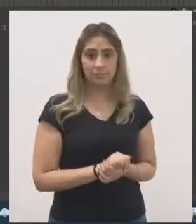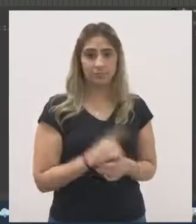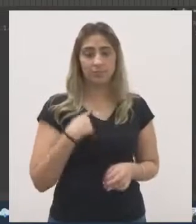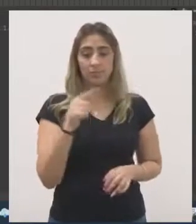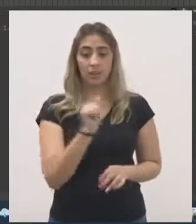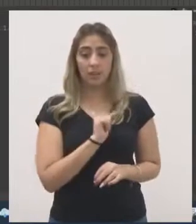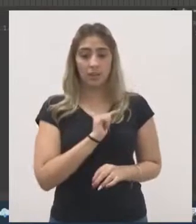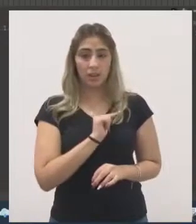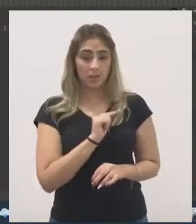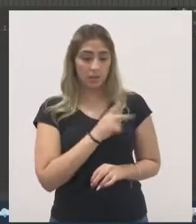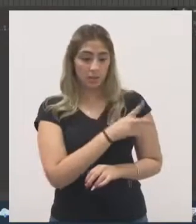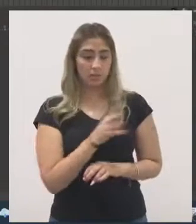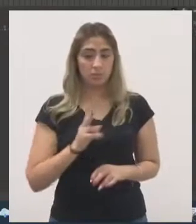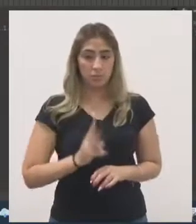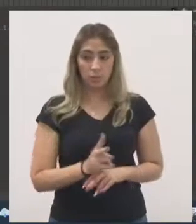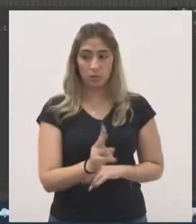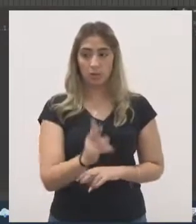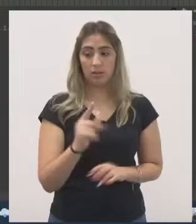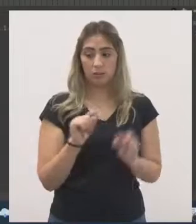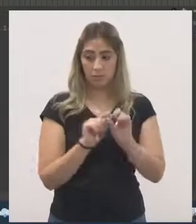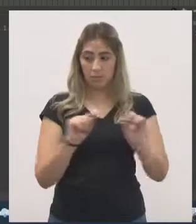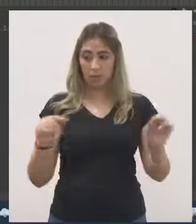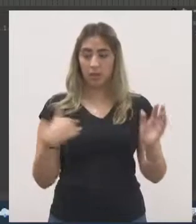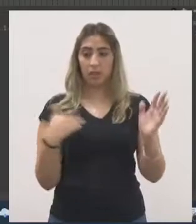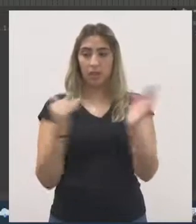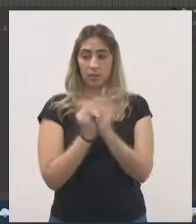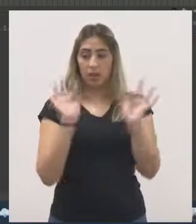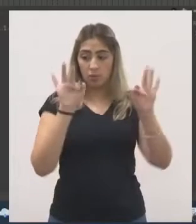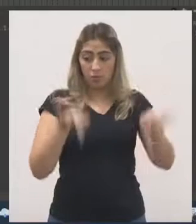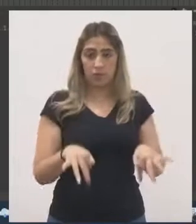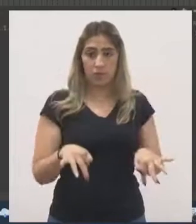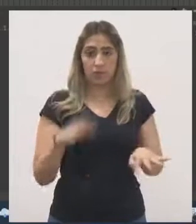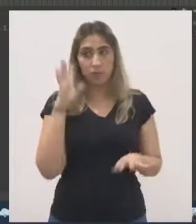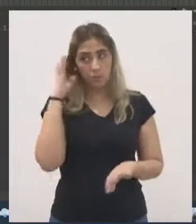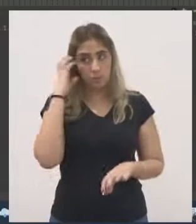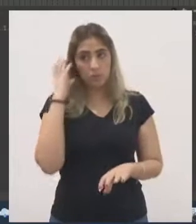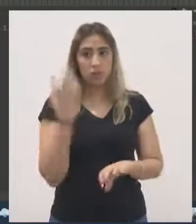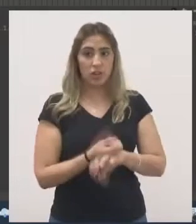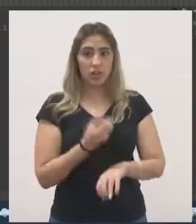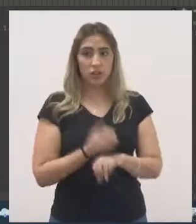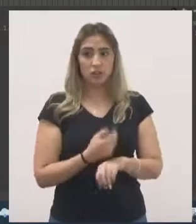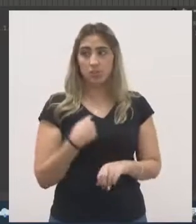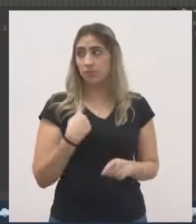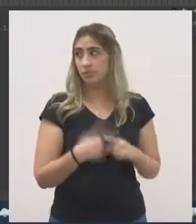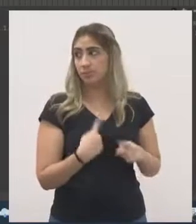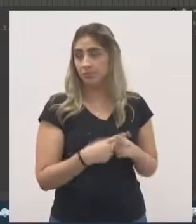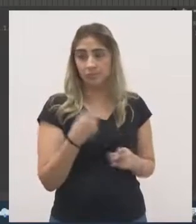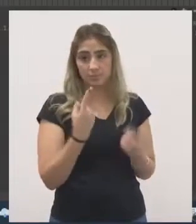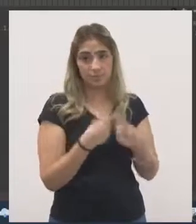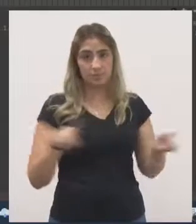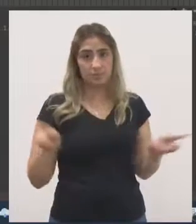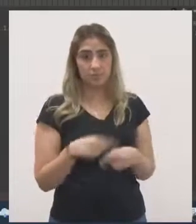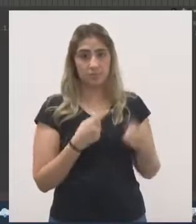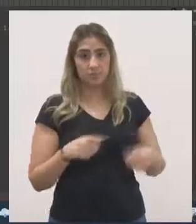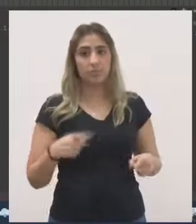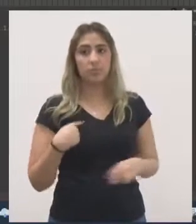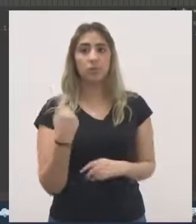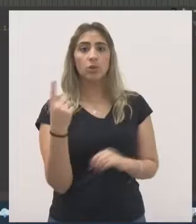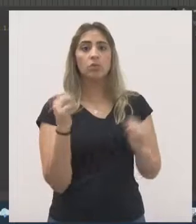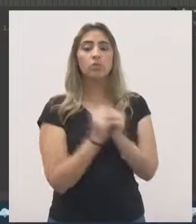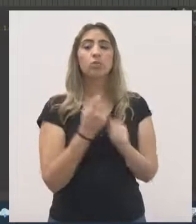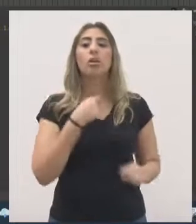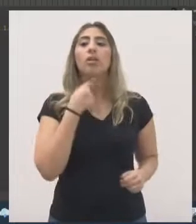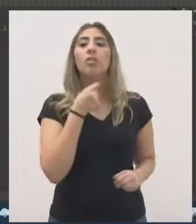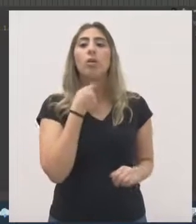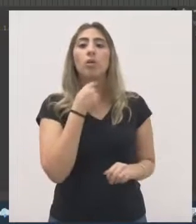ela pegaria toda a barra até o término do podcast, certo? Porque sim, ela vai tocar simultaneamente junto com a